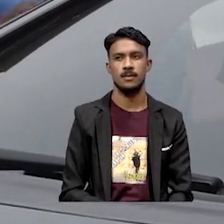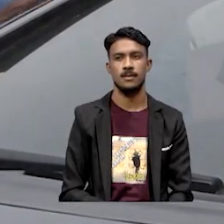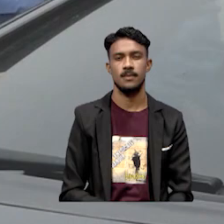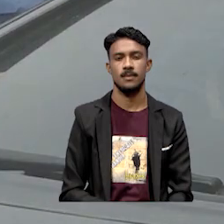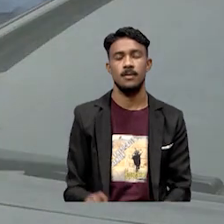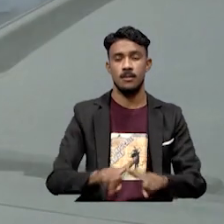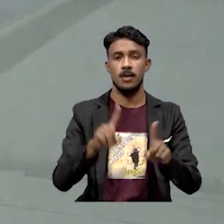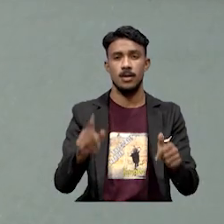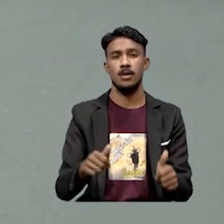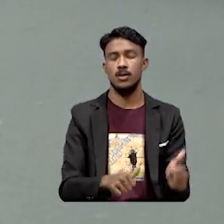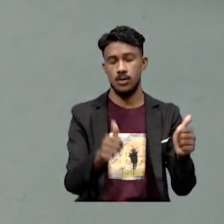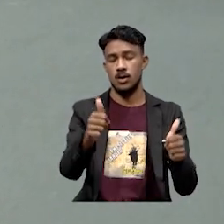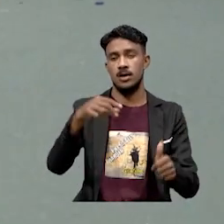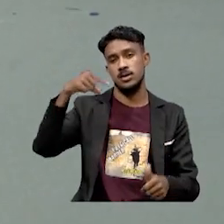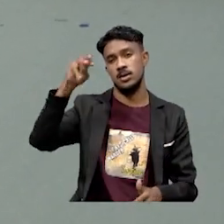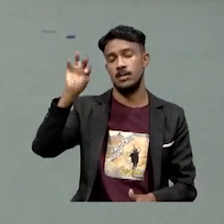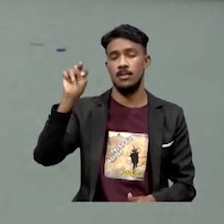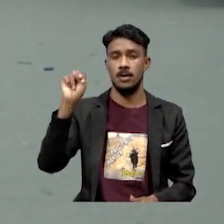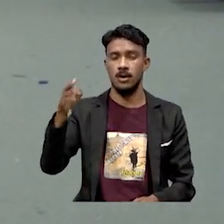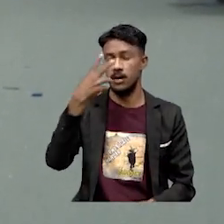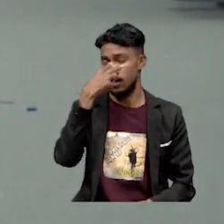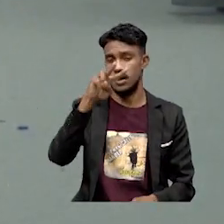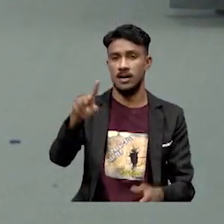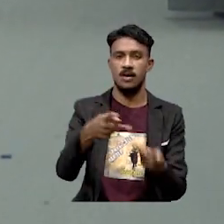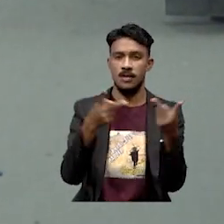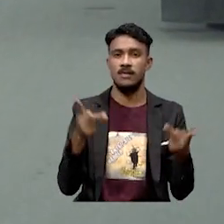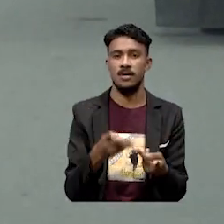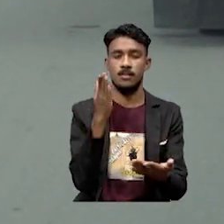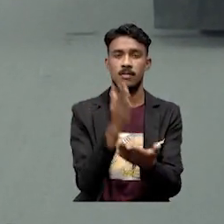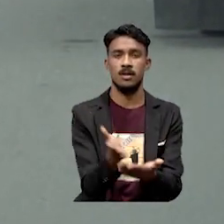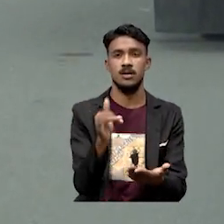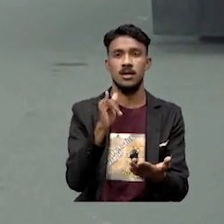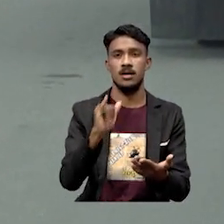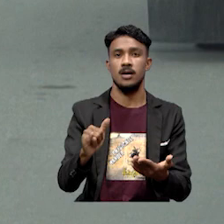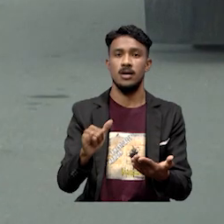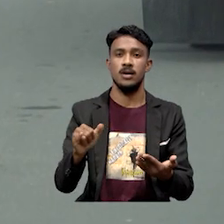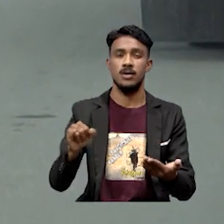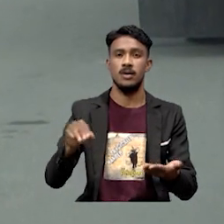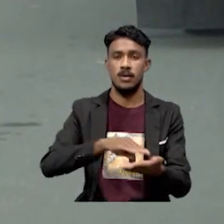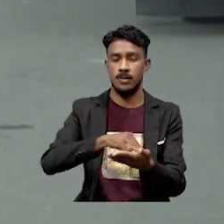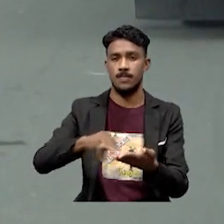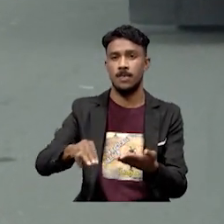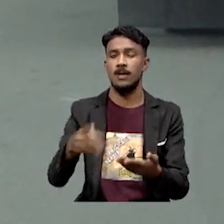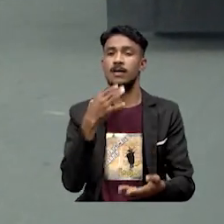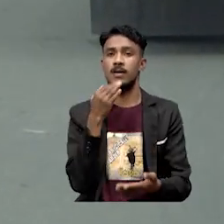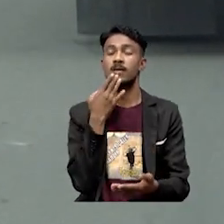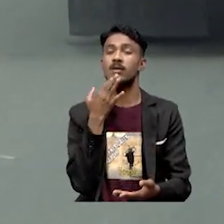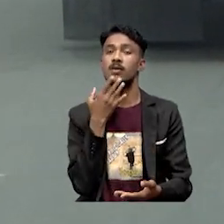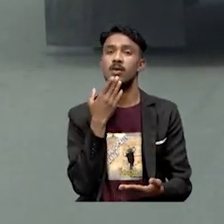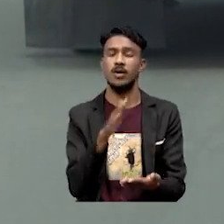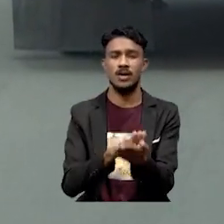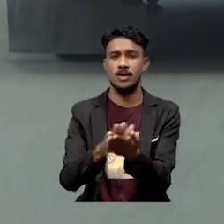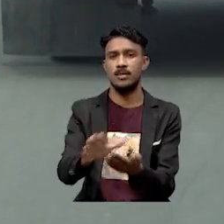Mas para ter observação equipa GMN terreno e a fata em estacionamento sirané, tinta balon começa mos, no careta balon la para e a fata